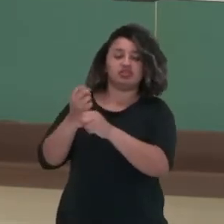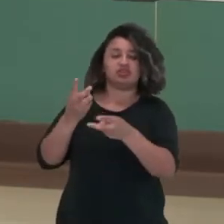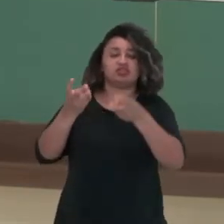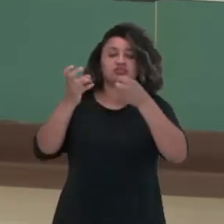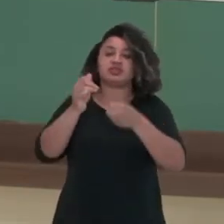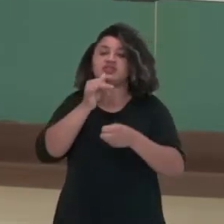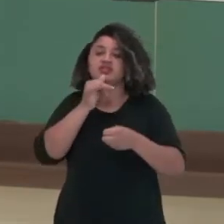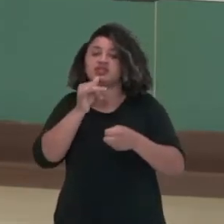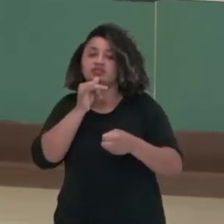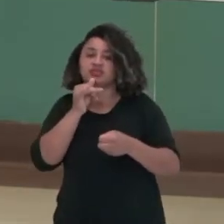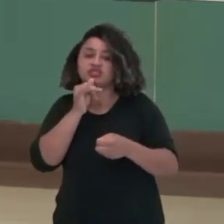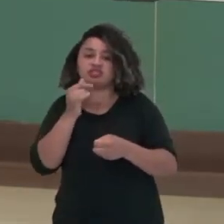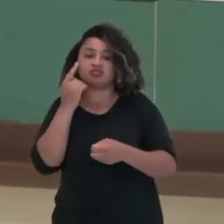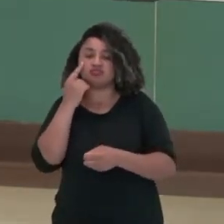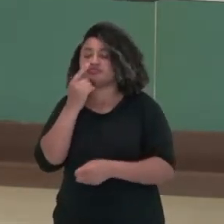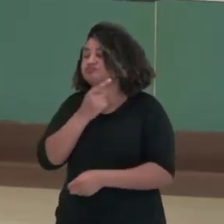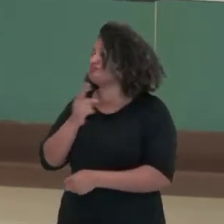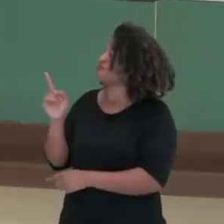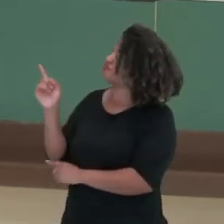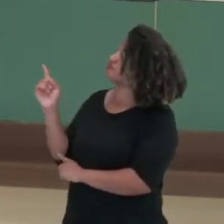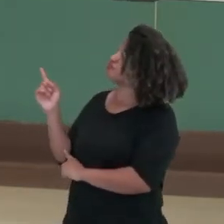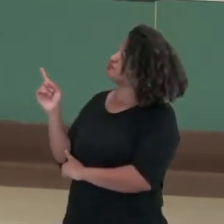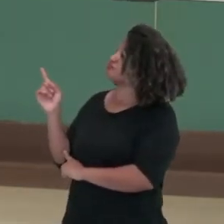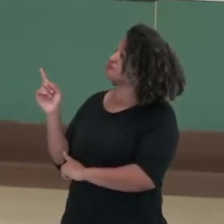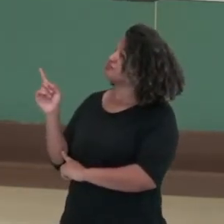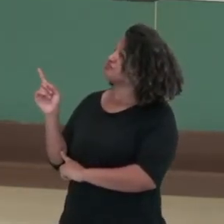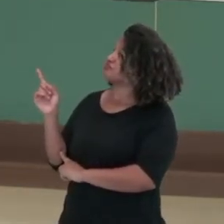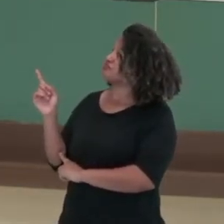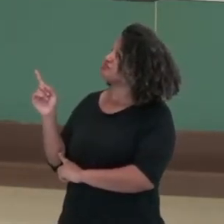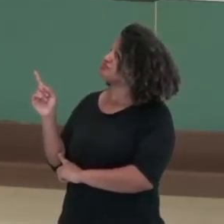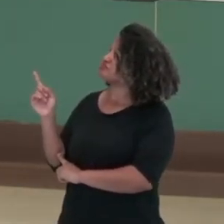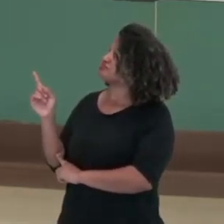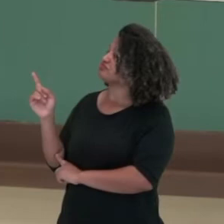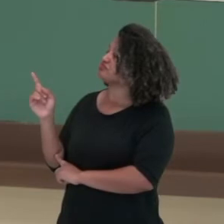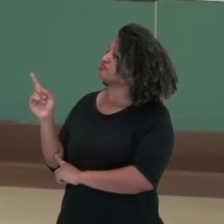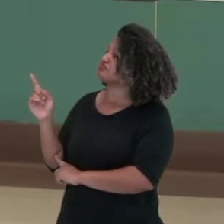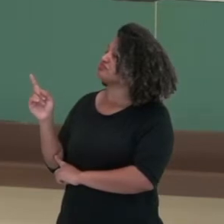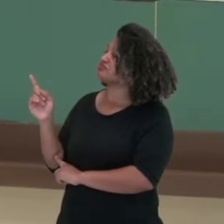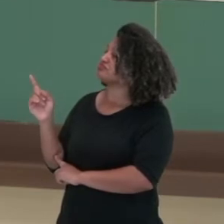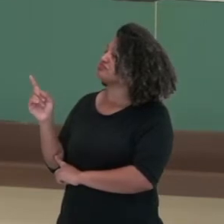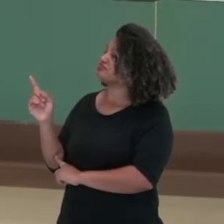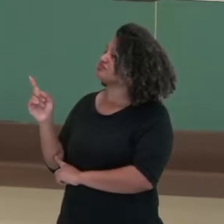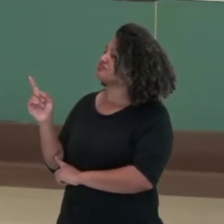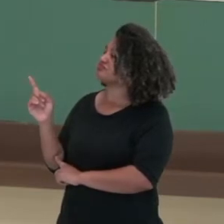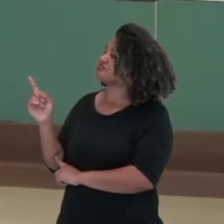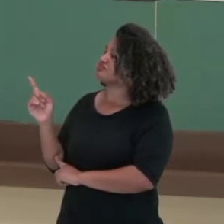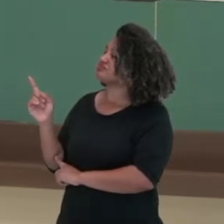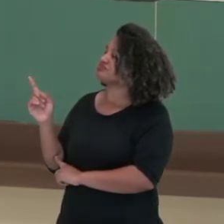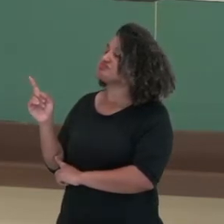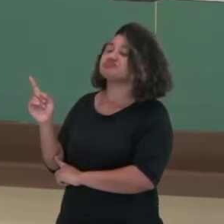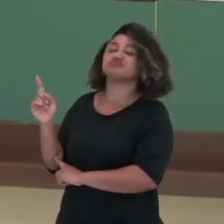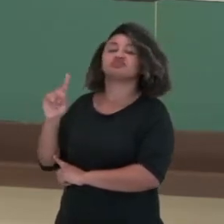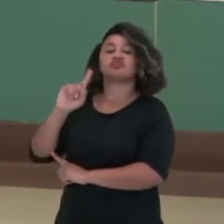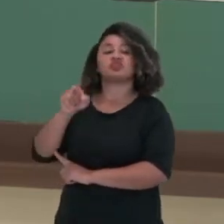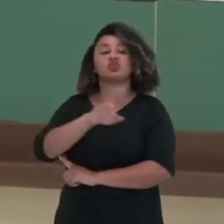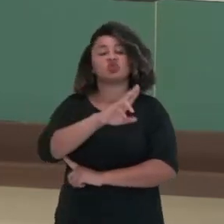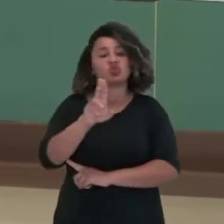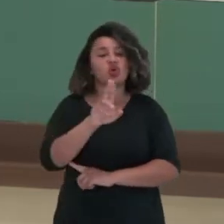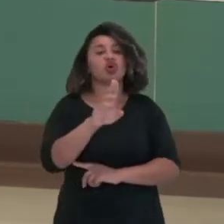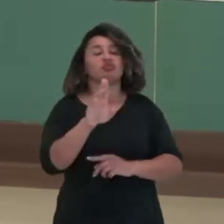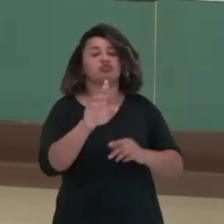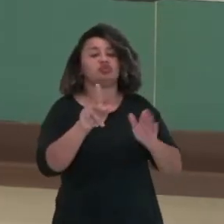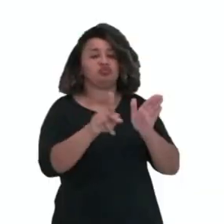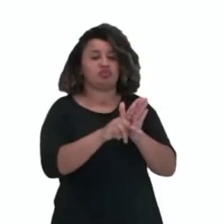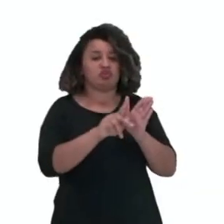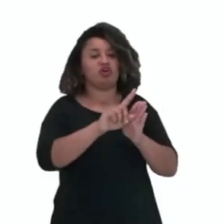Então, coloca lá, por exemplo, Brasília, 15 de outubro de 2021. Após o nome Brasília, usei